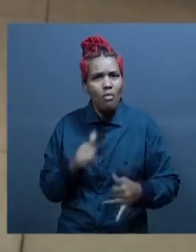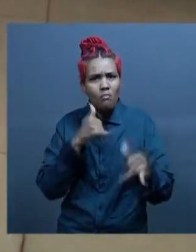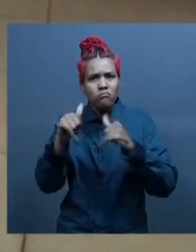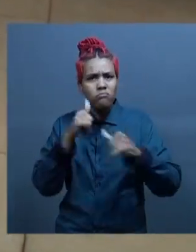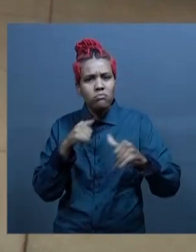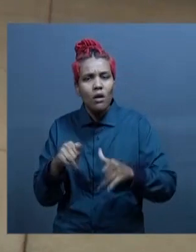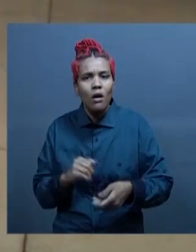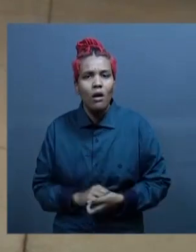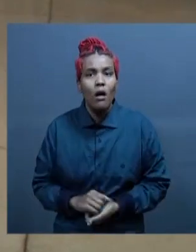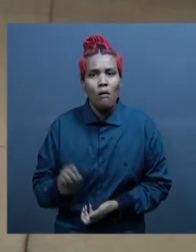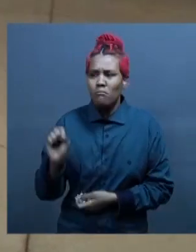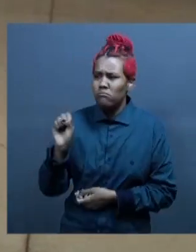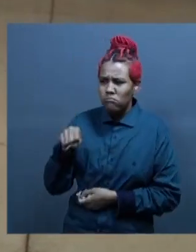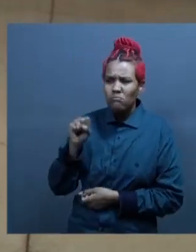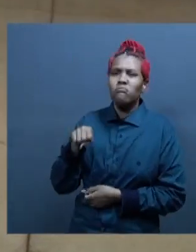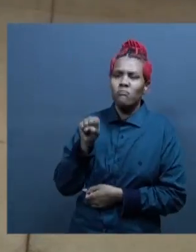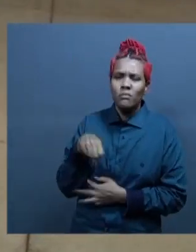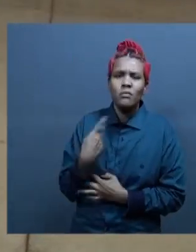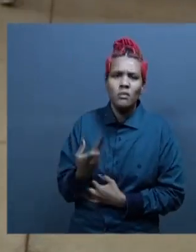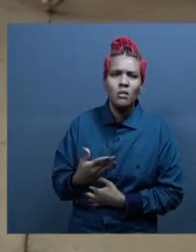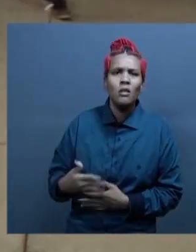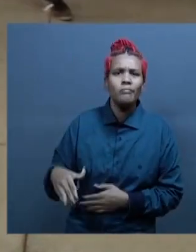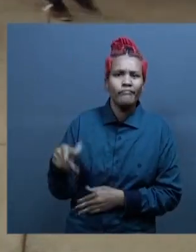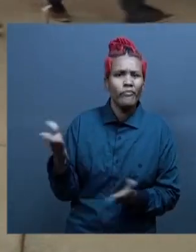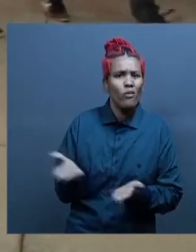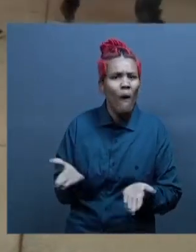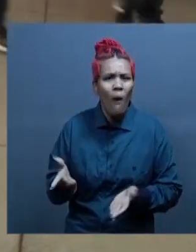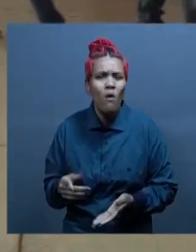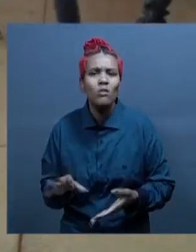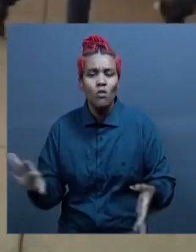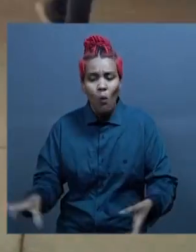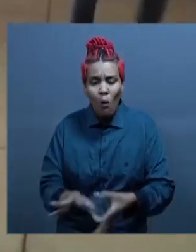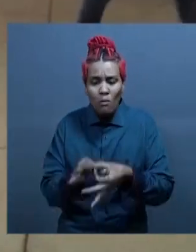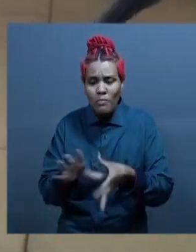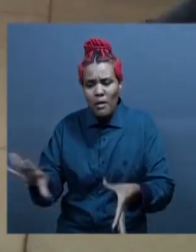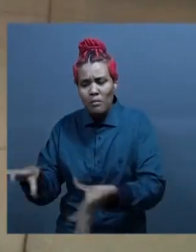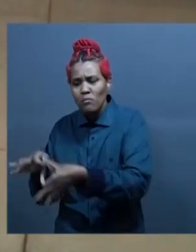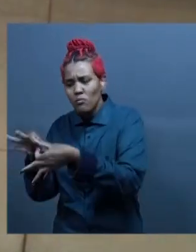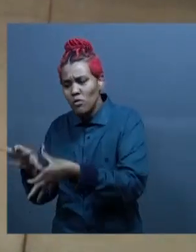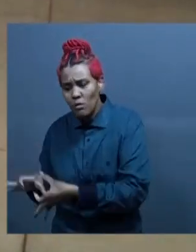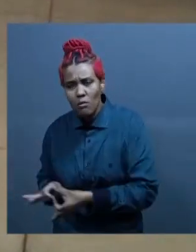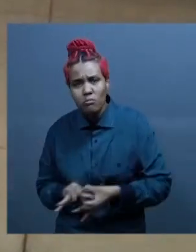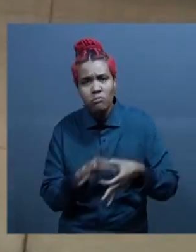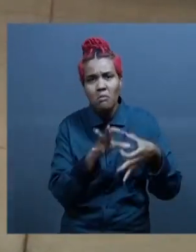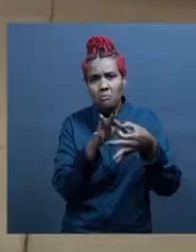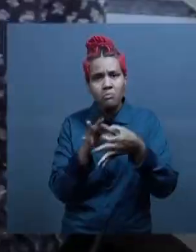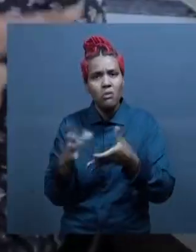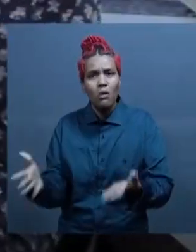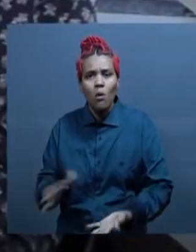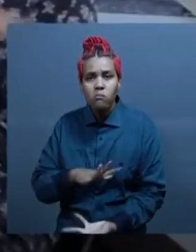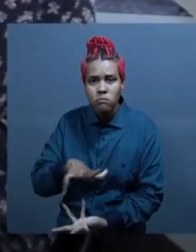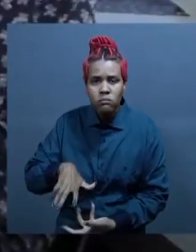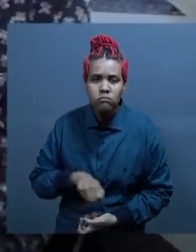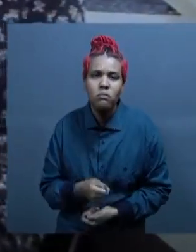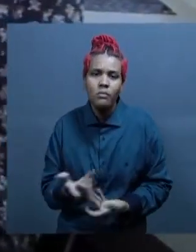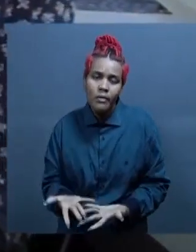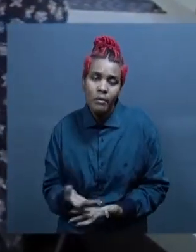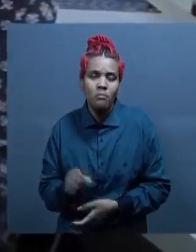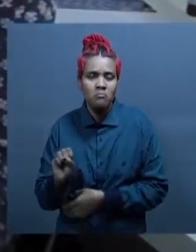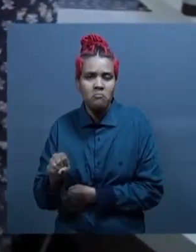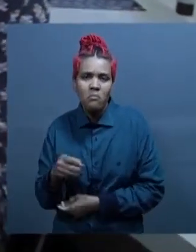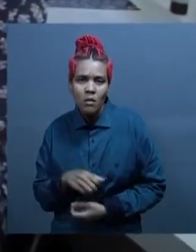comunicação hoje que mais acham que conecta as pessoas e hoje todo mundo tem acesso à internet com certeza thiago é